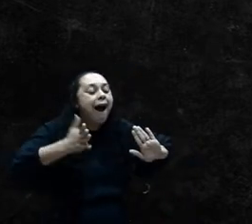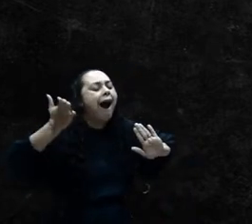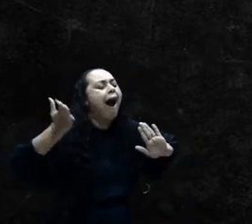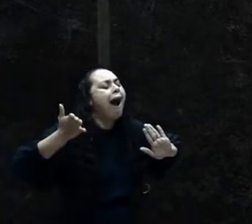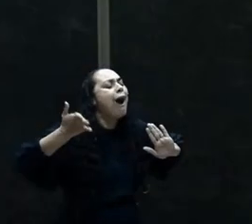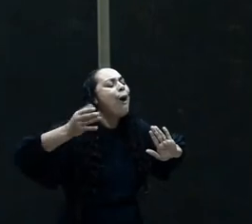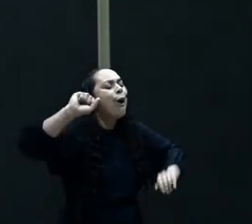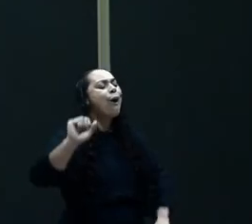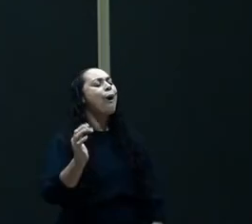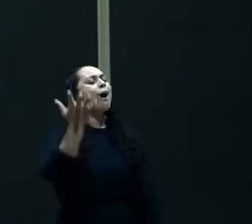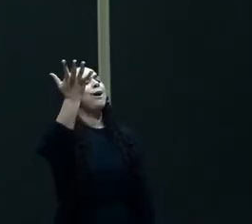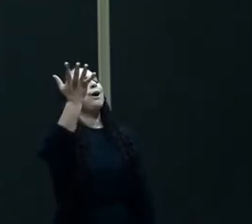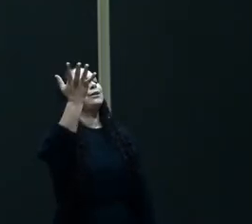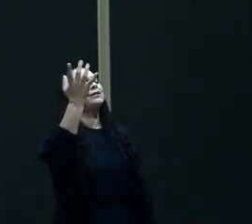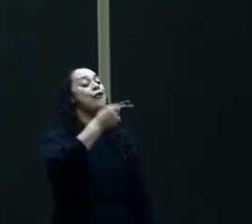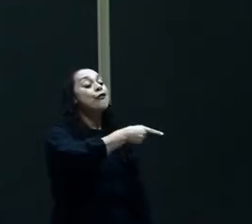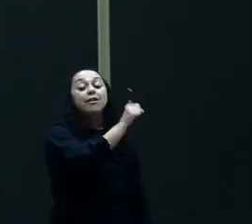em Roma